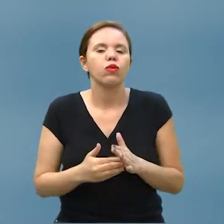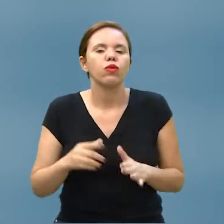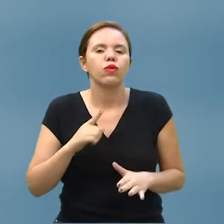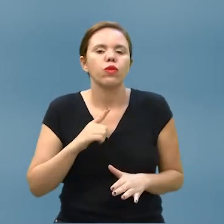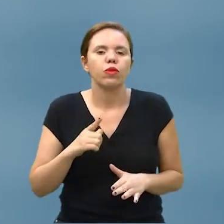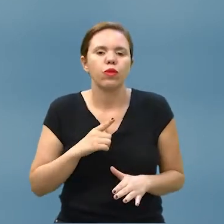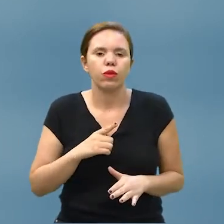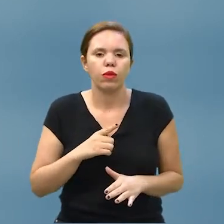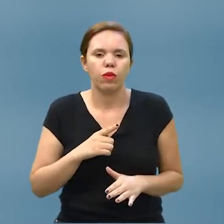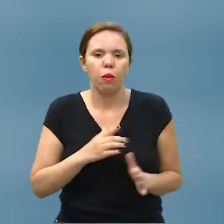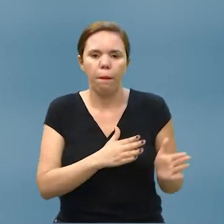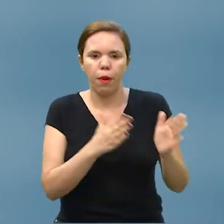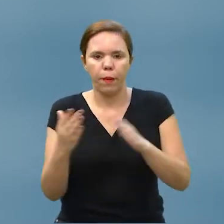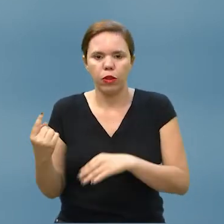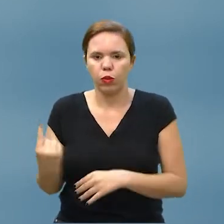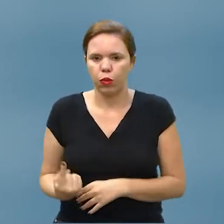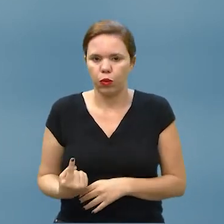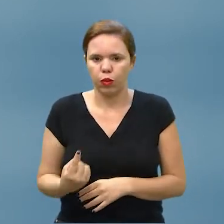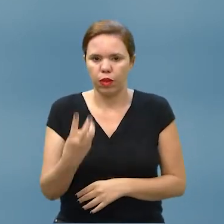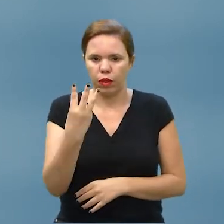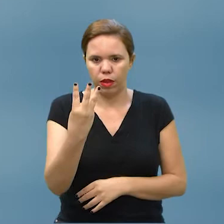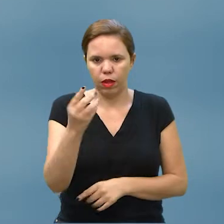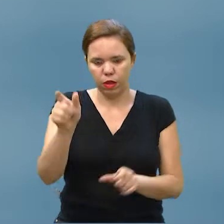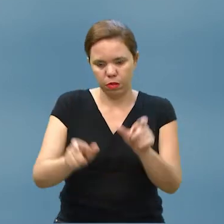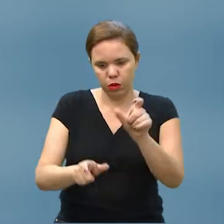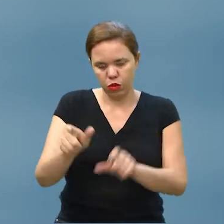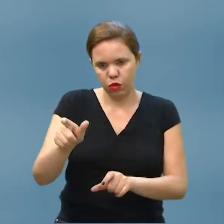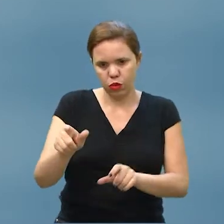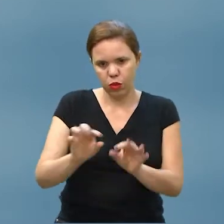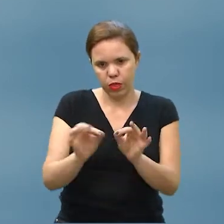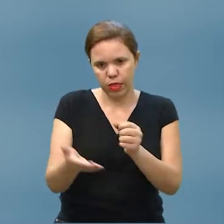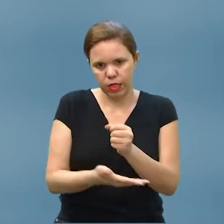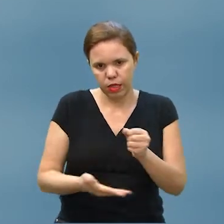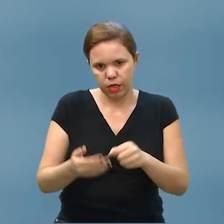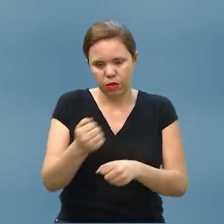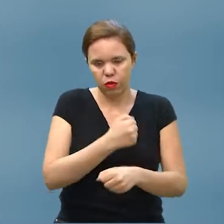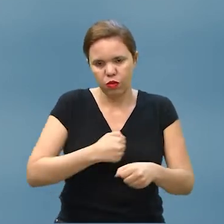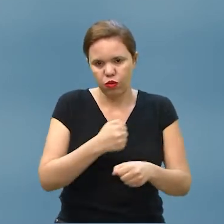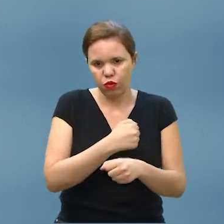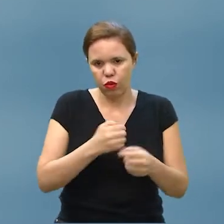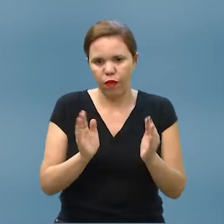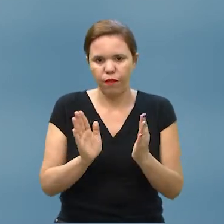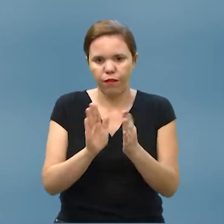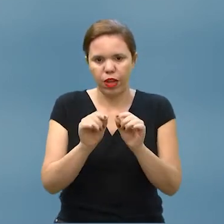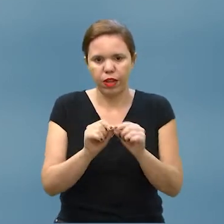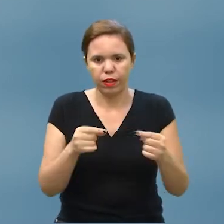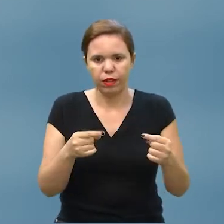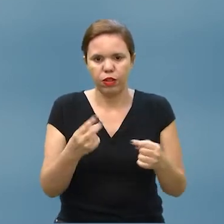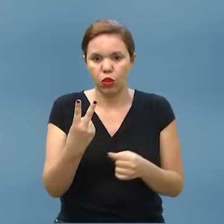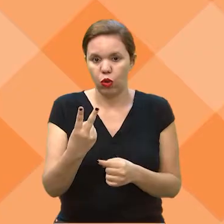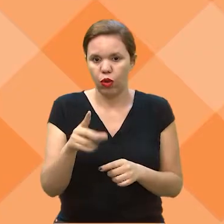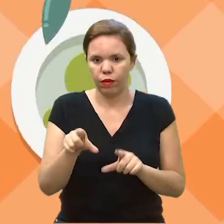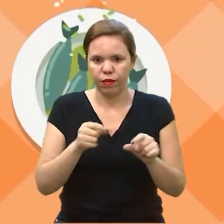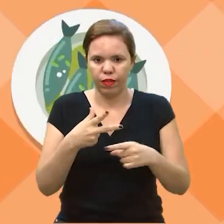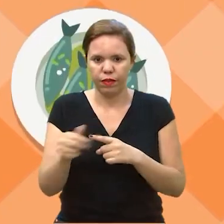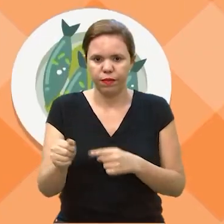episódio da fase 1, 3 cozinheiros amadores vão se enfrentar. Apenas 2 serão